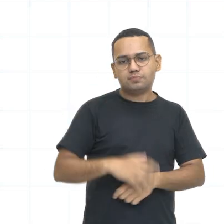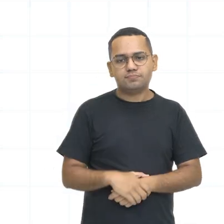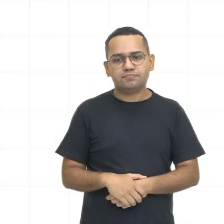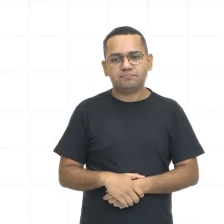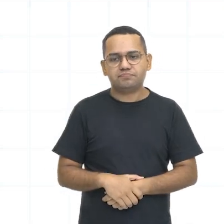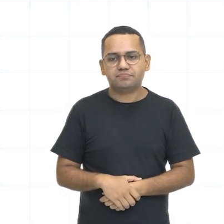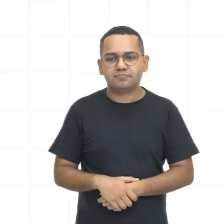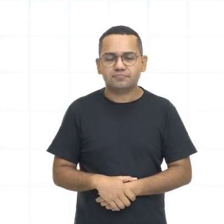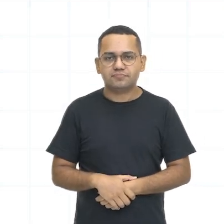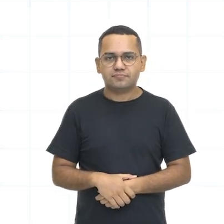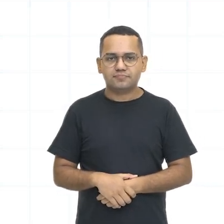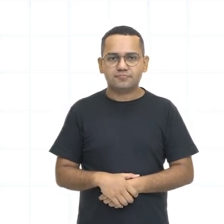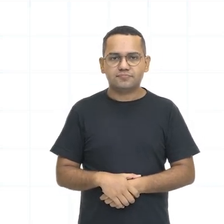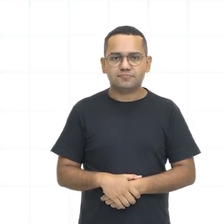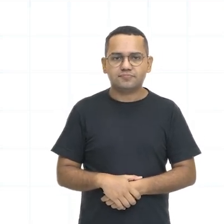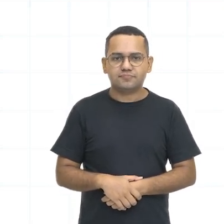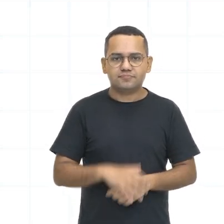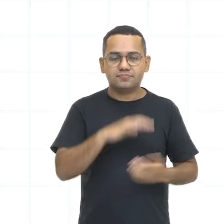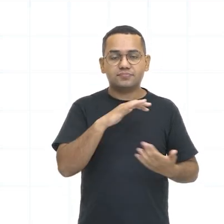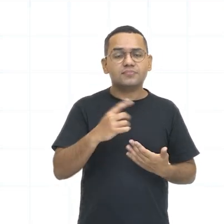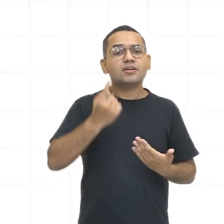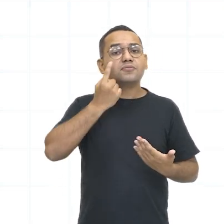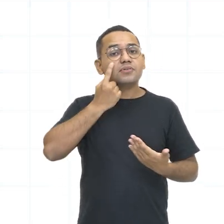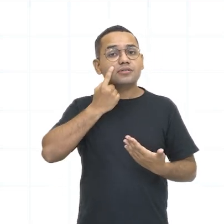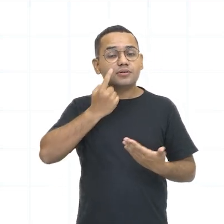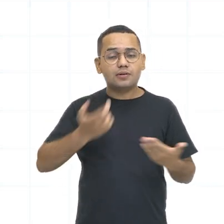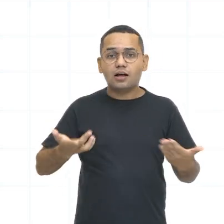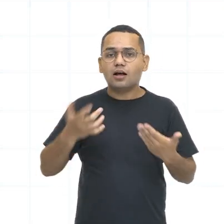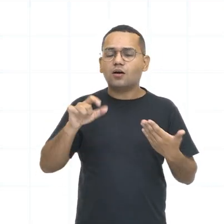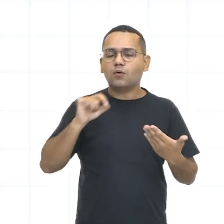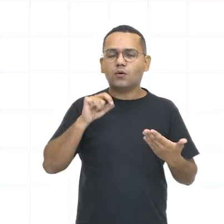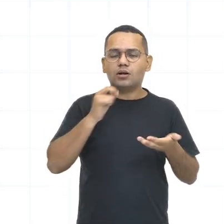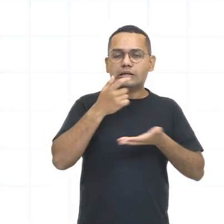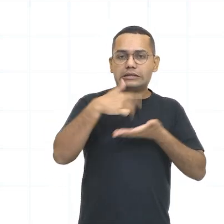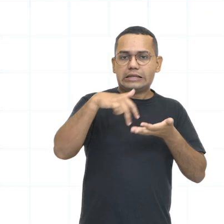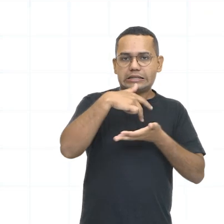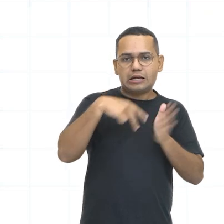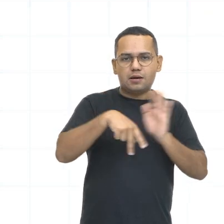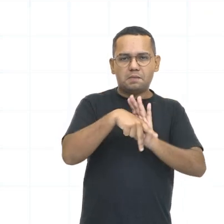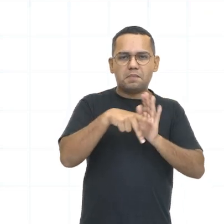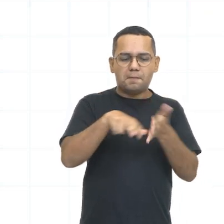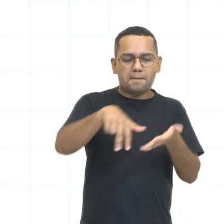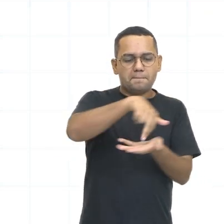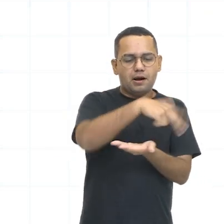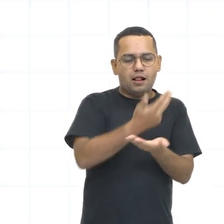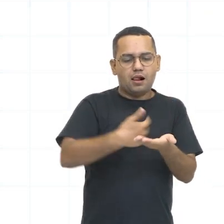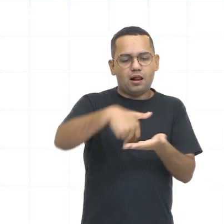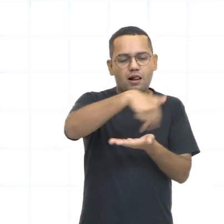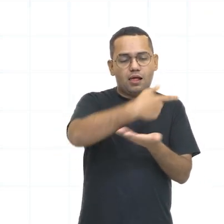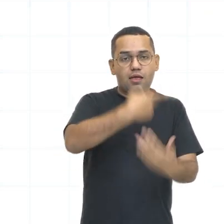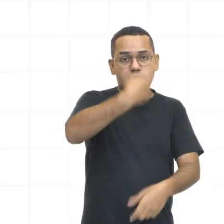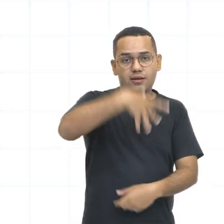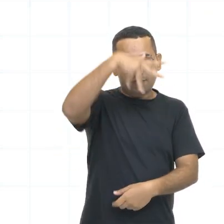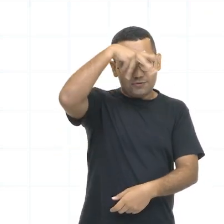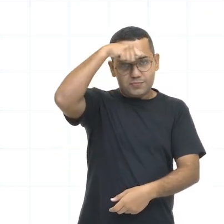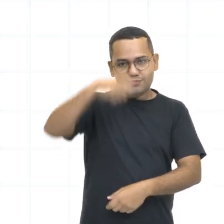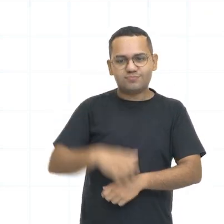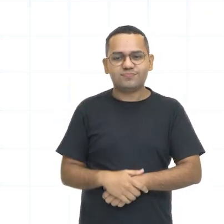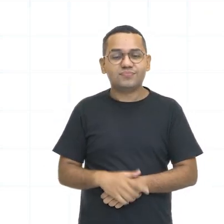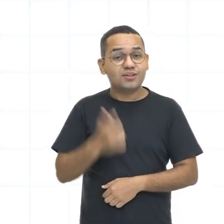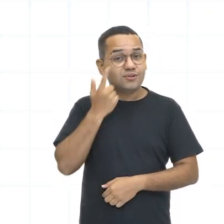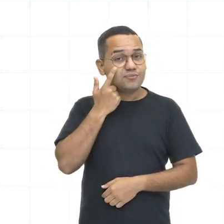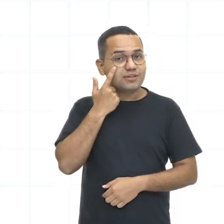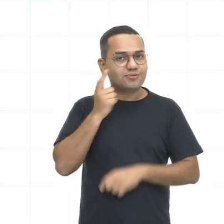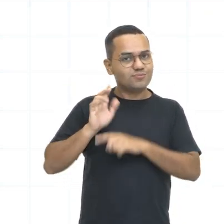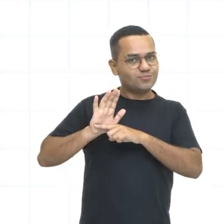agora nós trouxemos para vocês um dançarino de break aqui de Manaus. Então vamos assistir